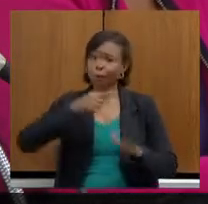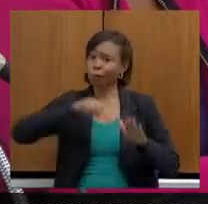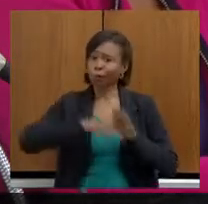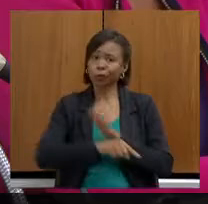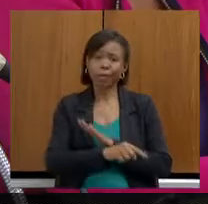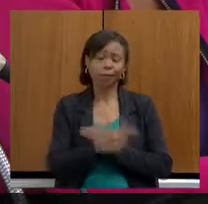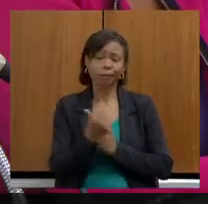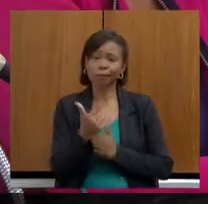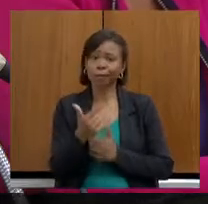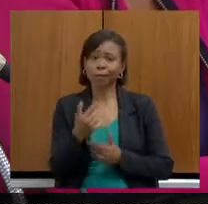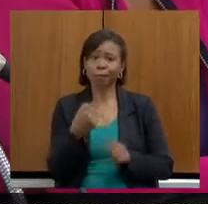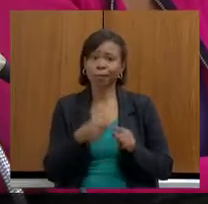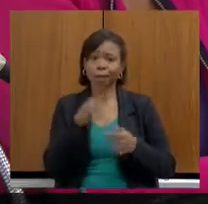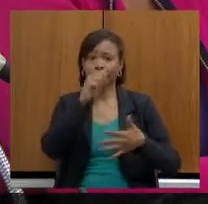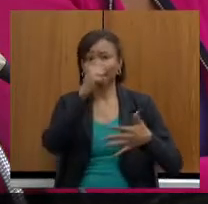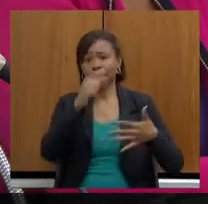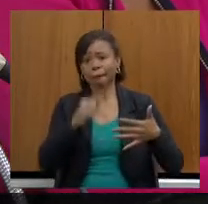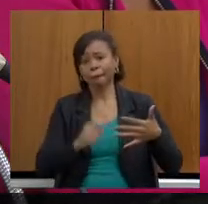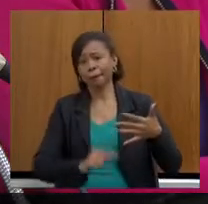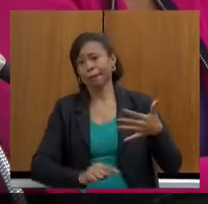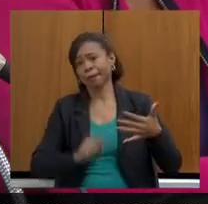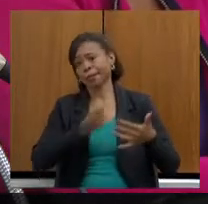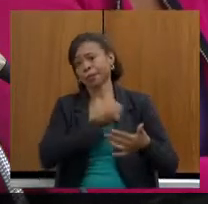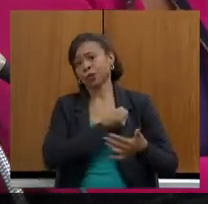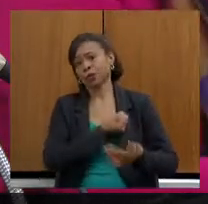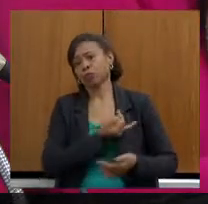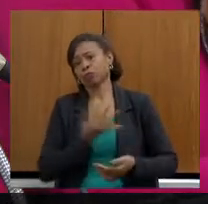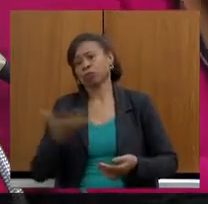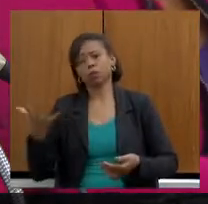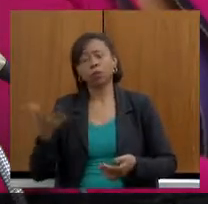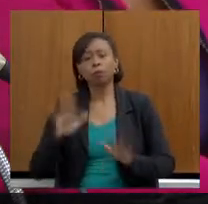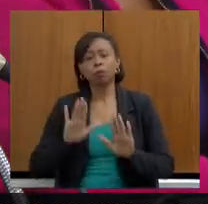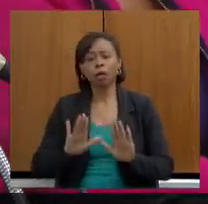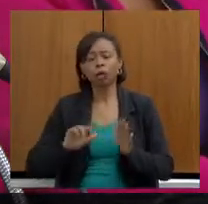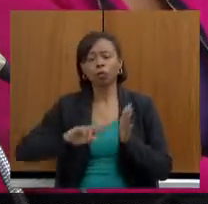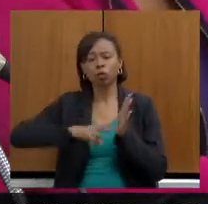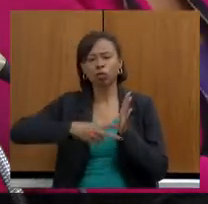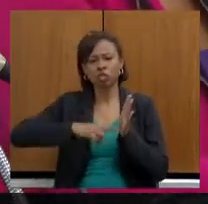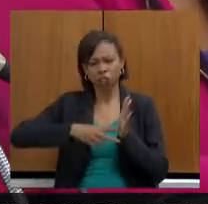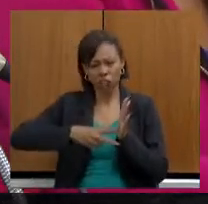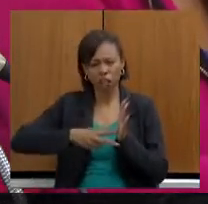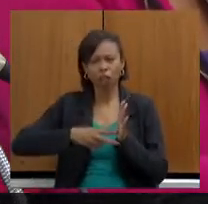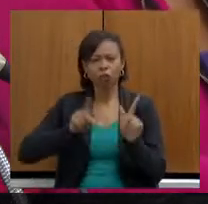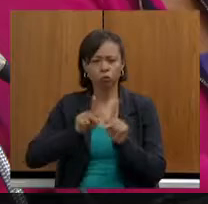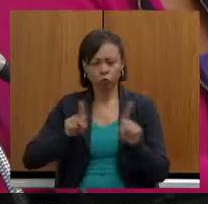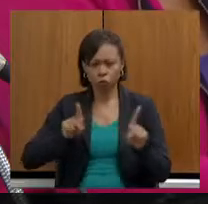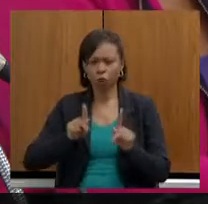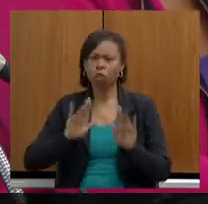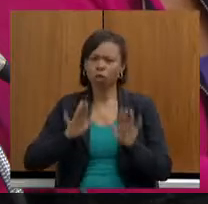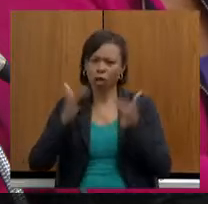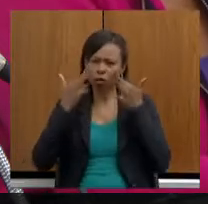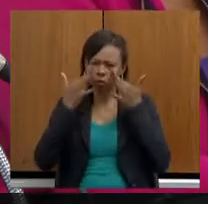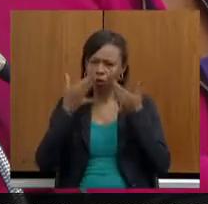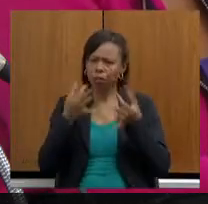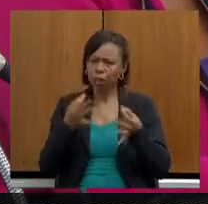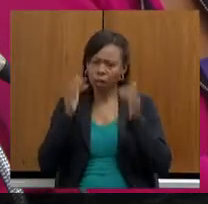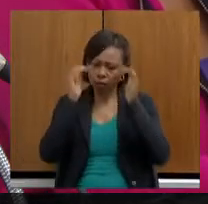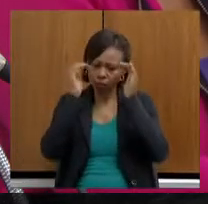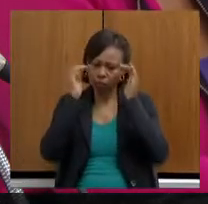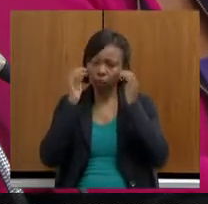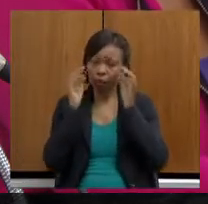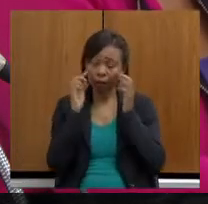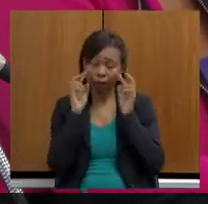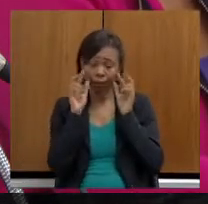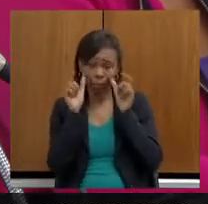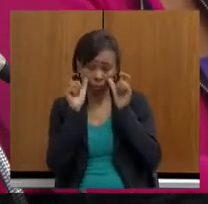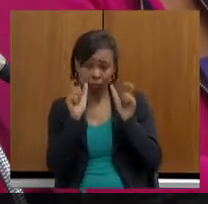muitos números né mas com certeza o sindicato o sind-ute está atento essa questão e nós vamos aqui de usar para